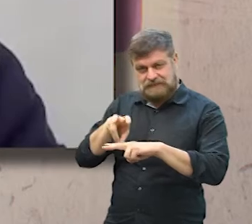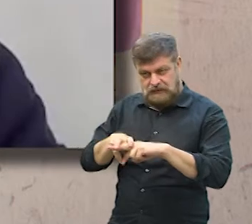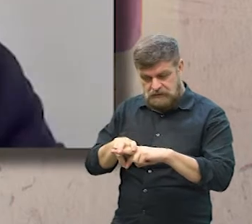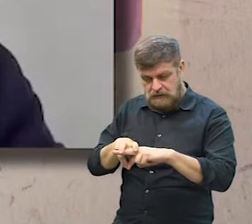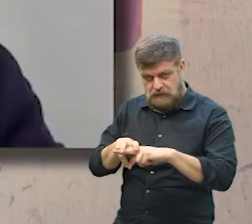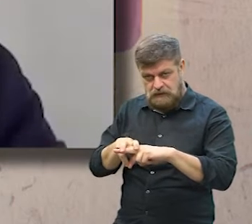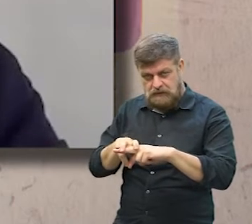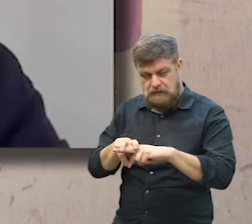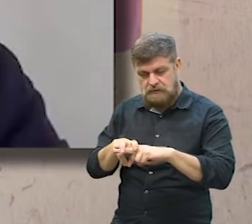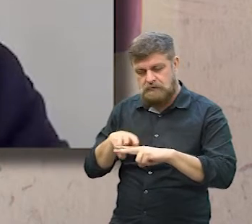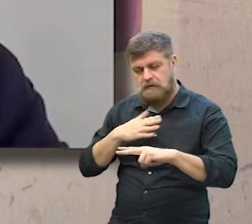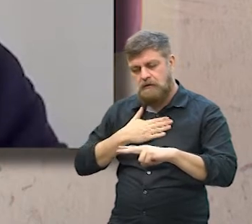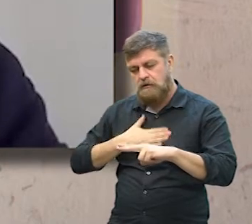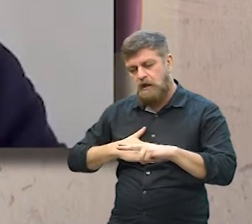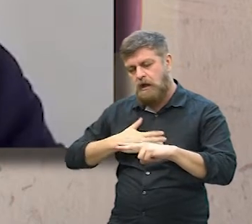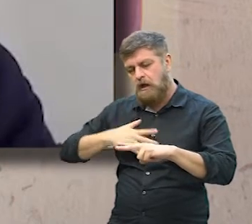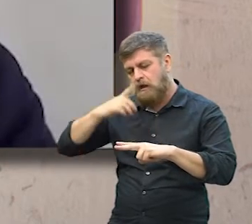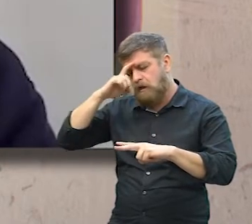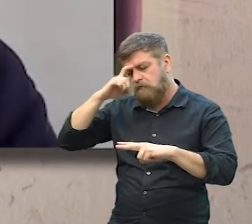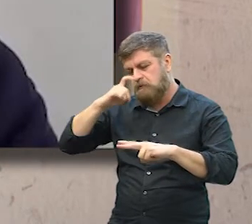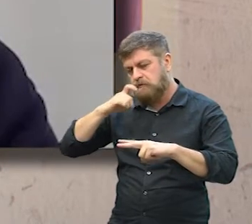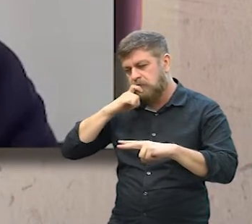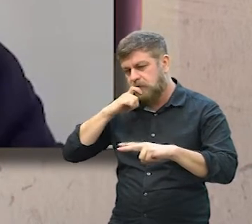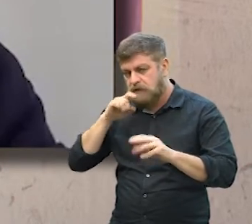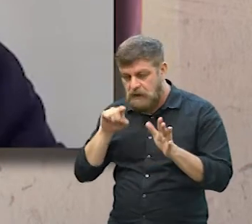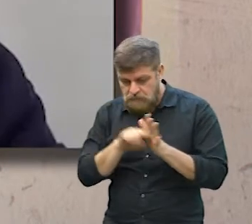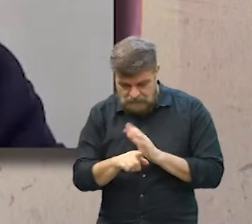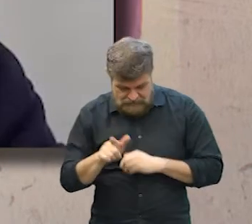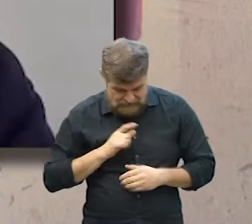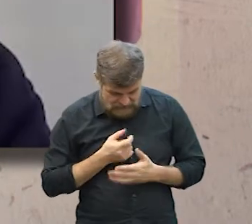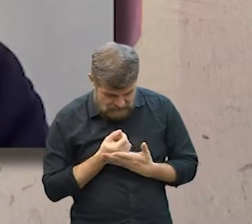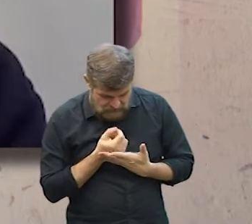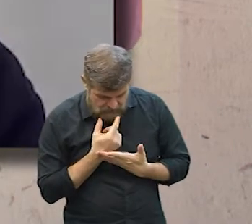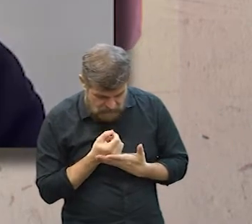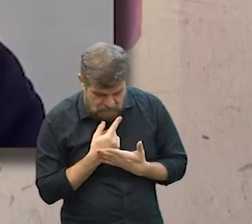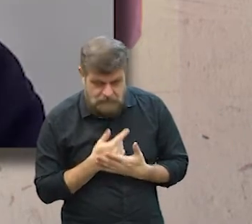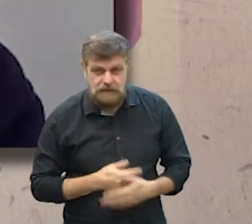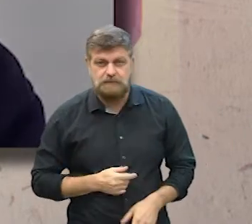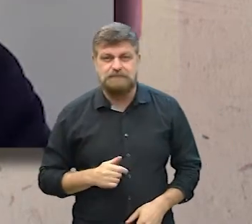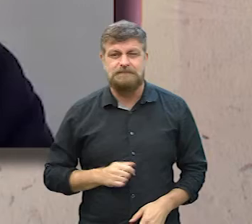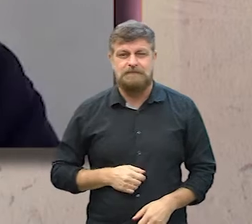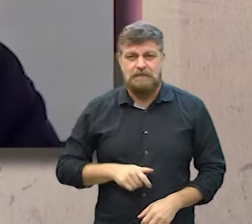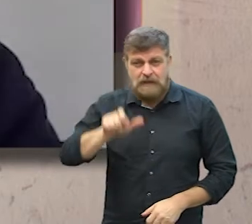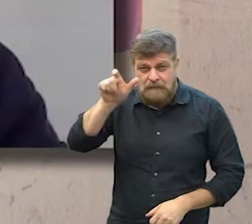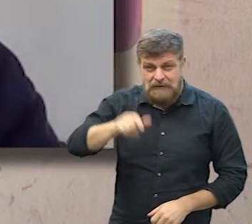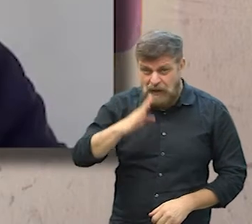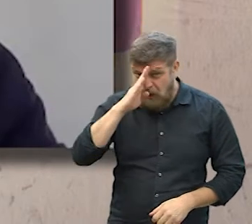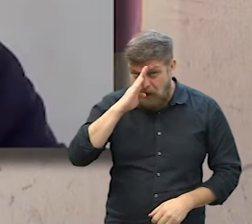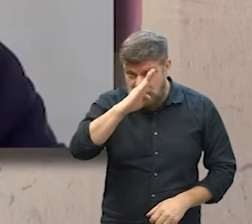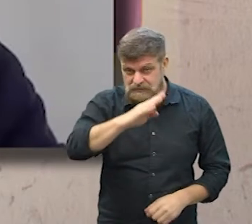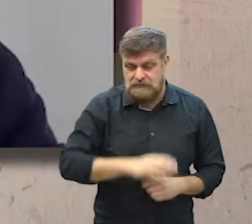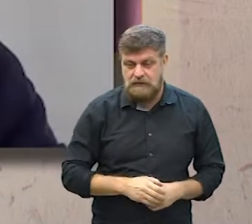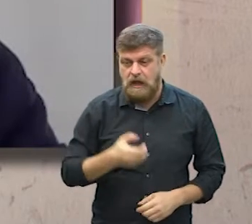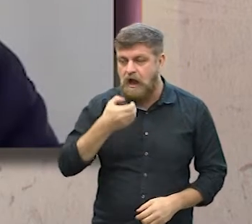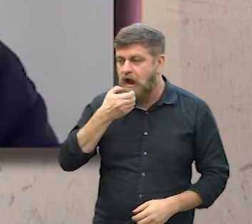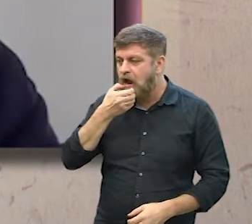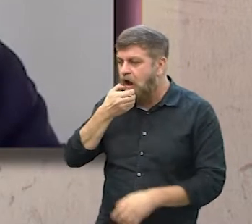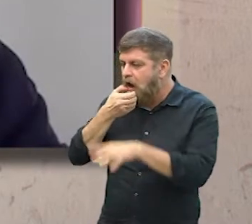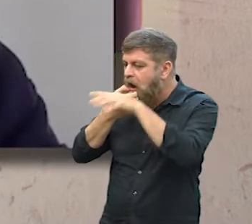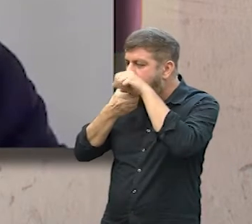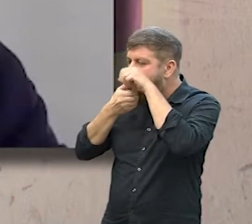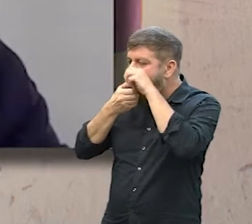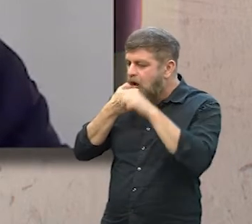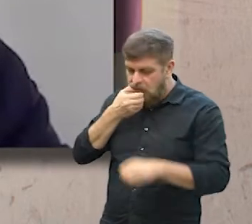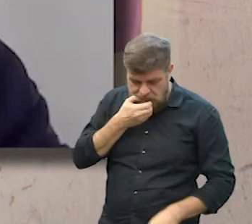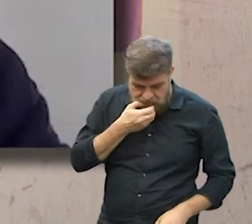ali em algum lugar mais tranquilo e ver se ela tem algum medicamento com ela. A gente comentou que o principal tratamento para asma são os corticoides inalados